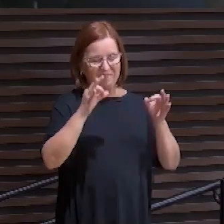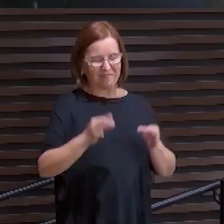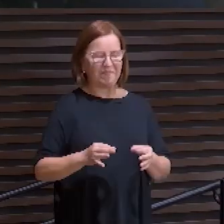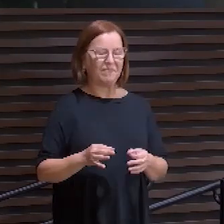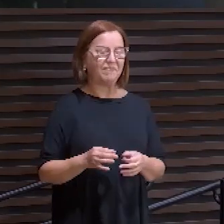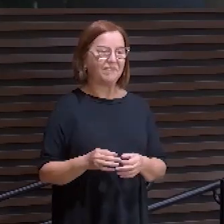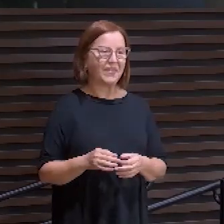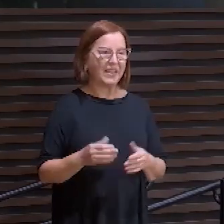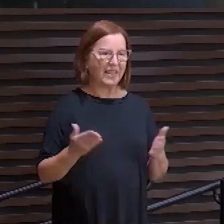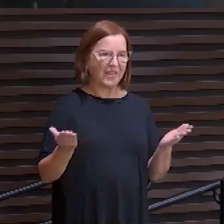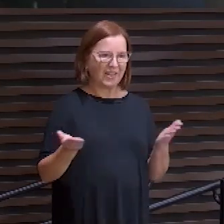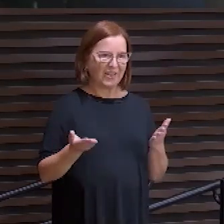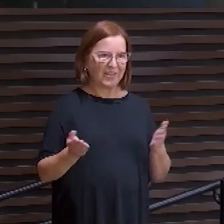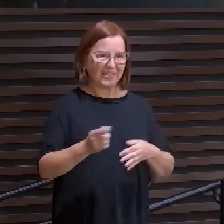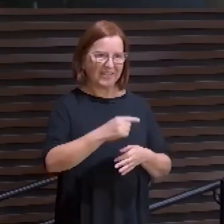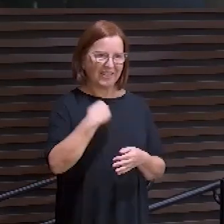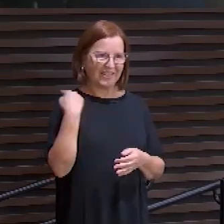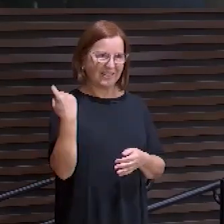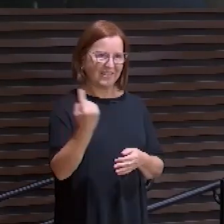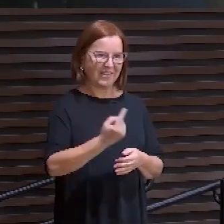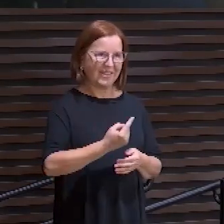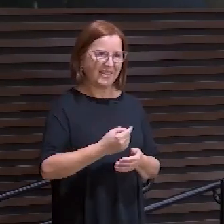Hoje